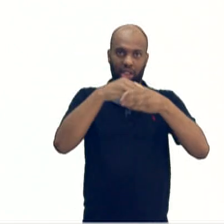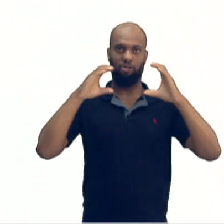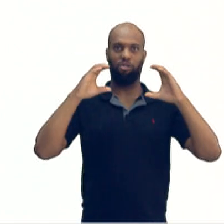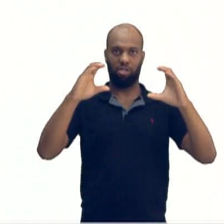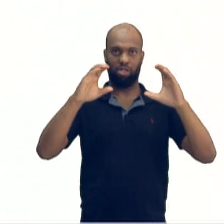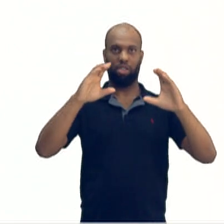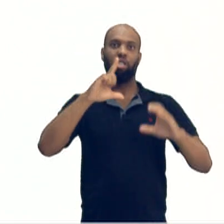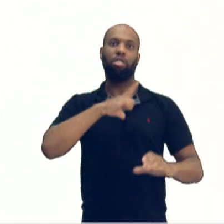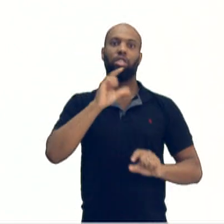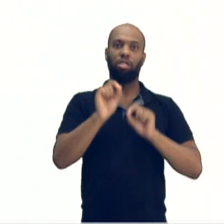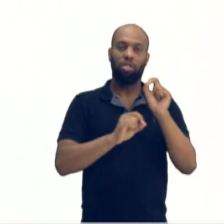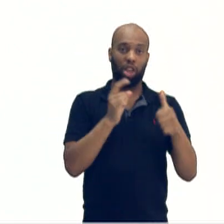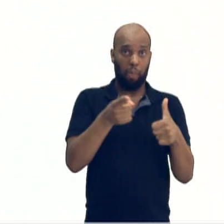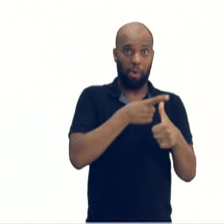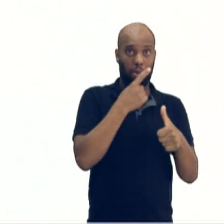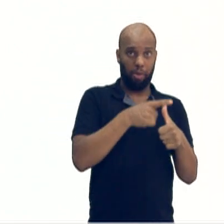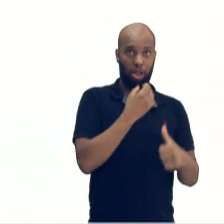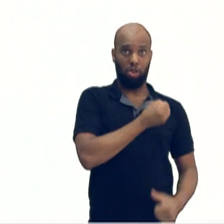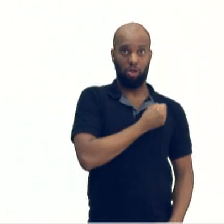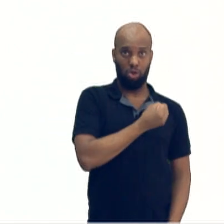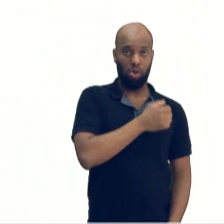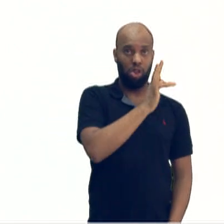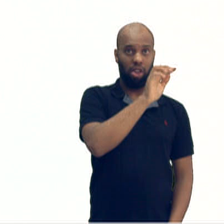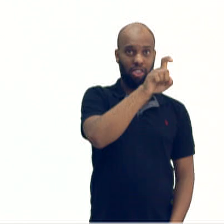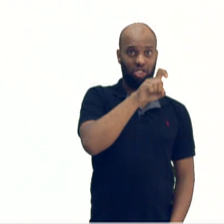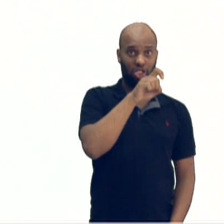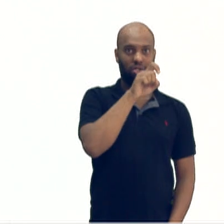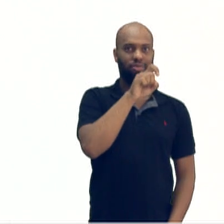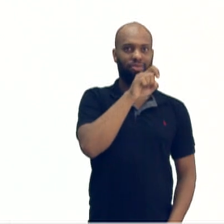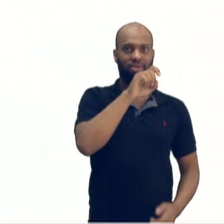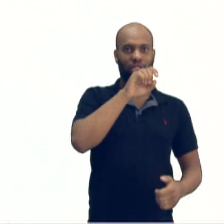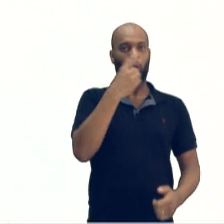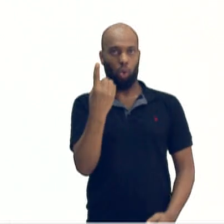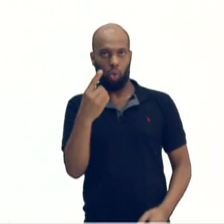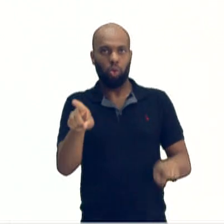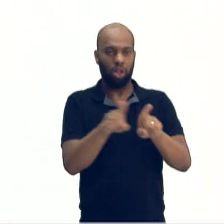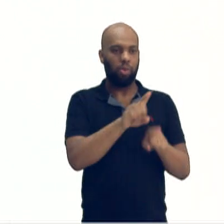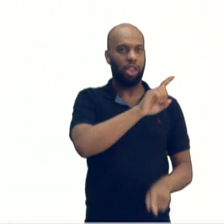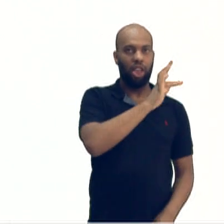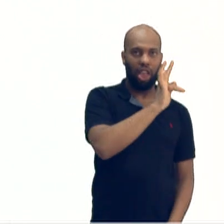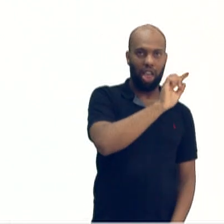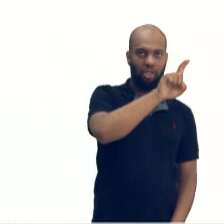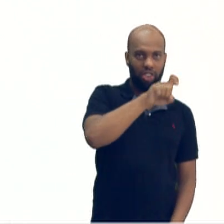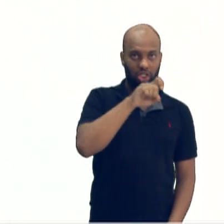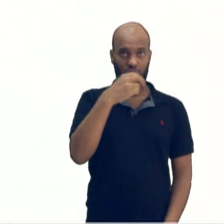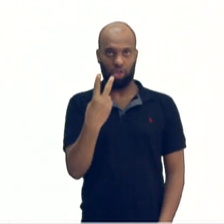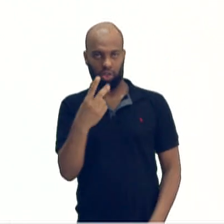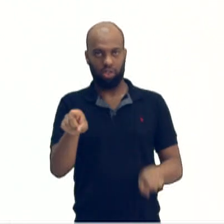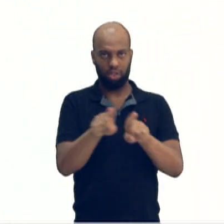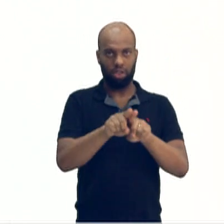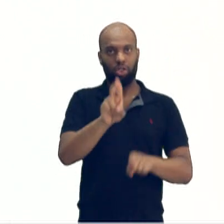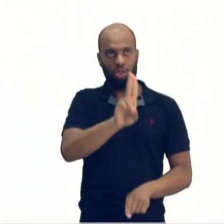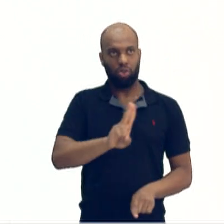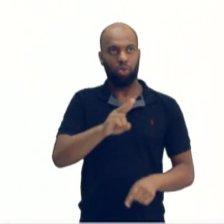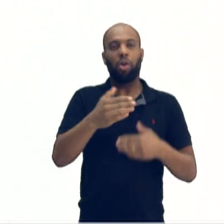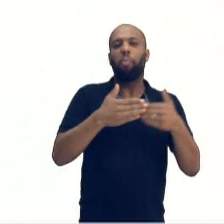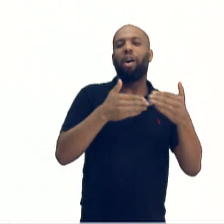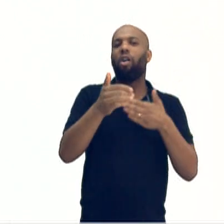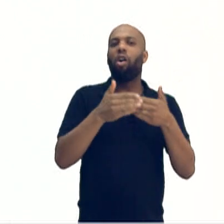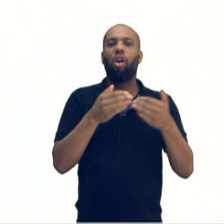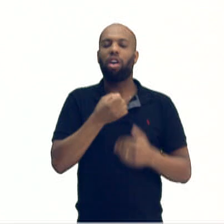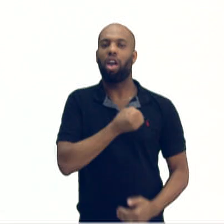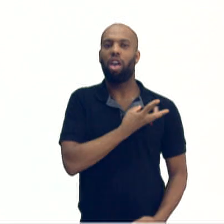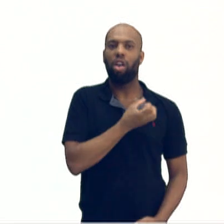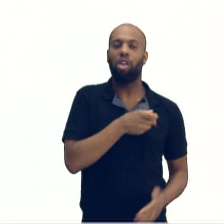Então, aqui nós vamos ter o primeiro valor f de x1 e o segundo valor f de x2, certo? Para qualquer valor